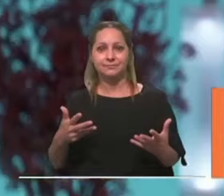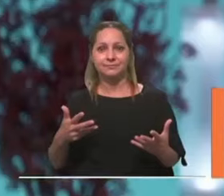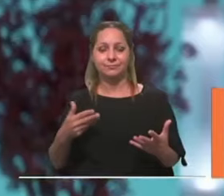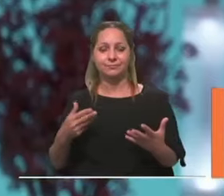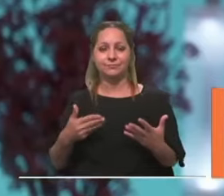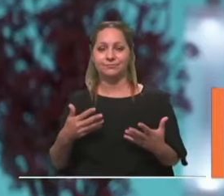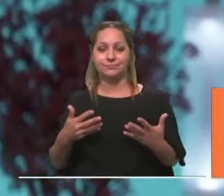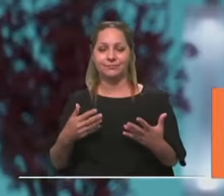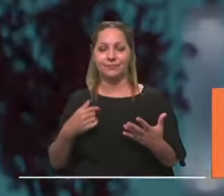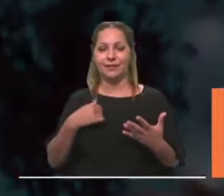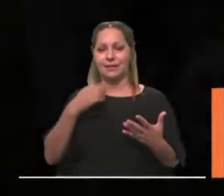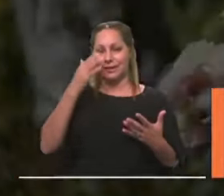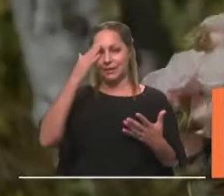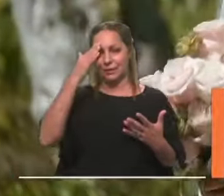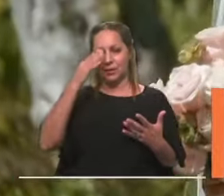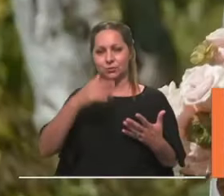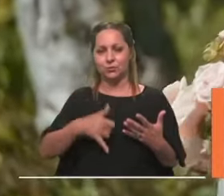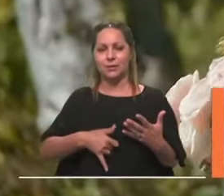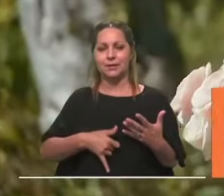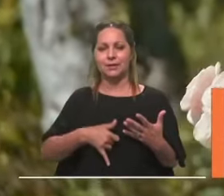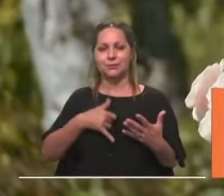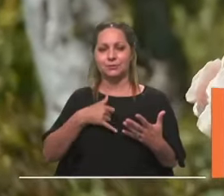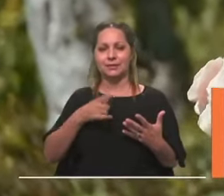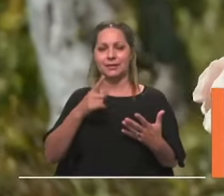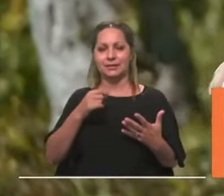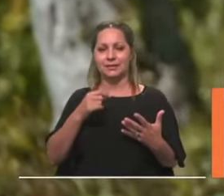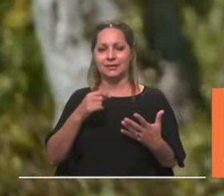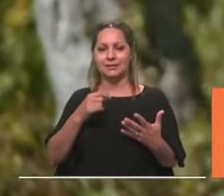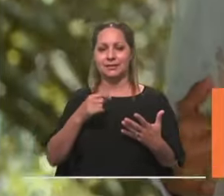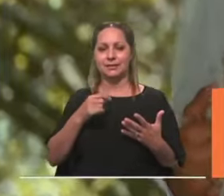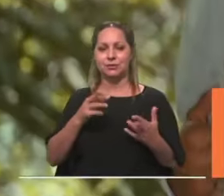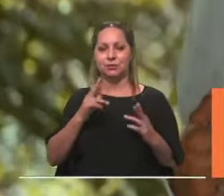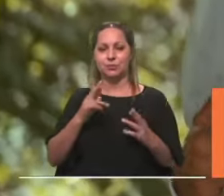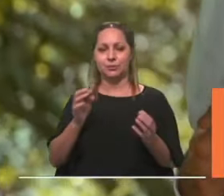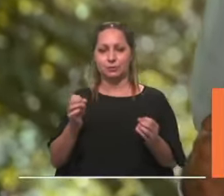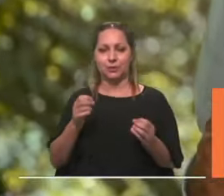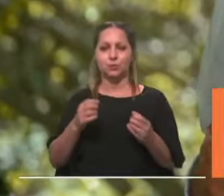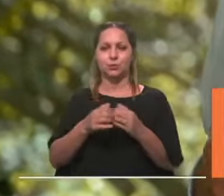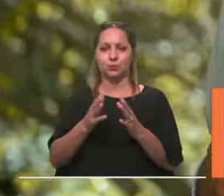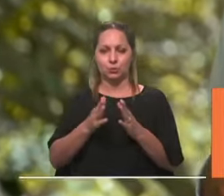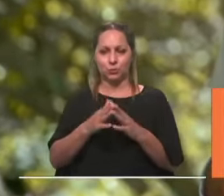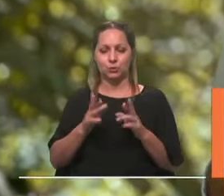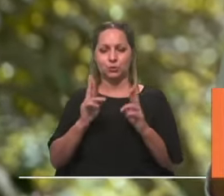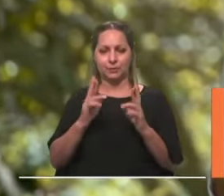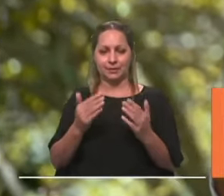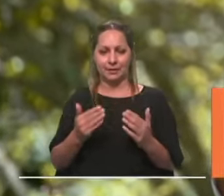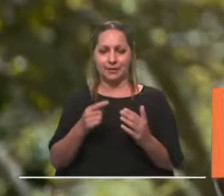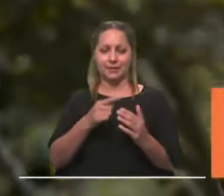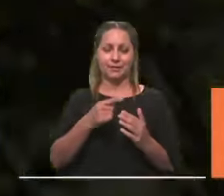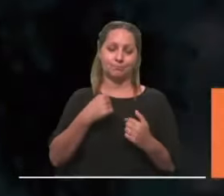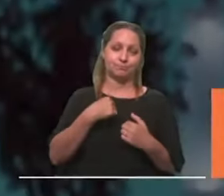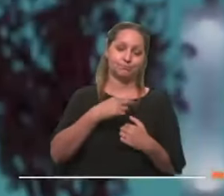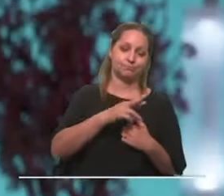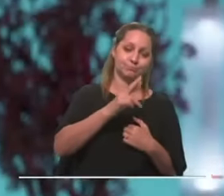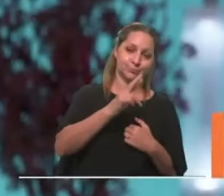é que vou lidar com ela. Eu acho que foi a parte do assustar e também todos nós dizemos que não queremos expectativas, todos nós queremos expectativas, e se calhar eu tinha criado uma